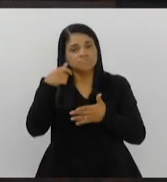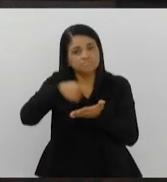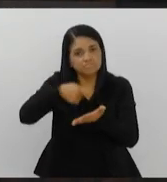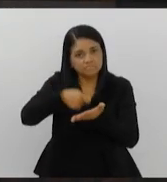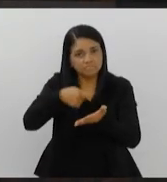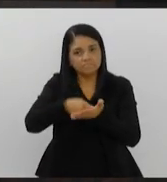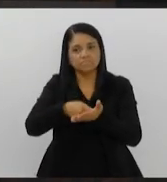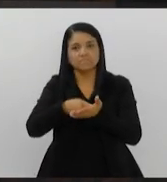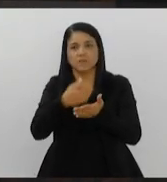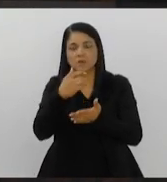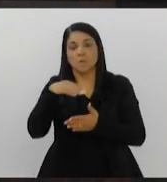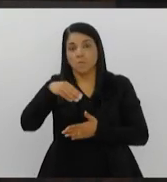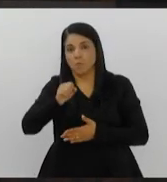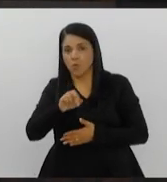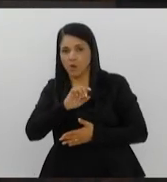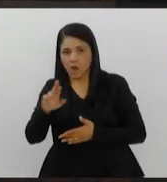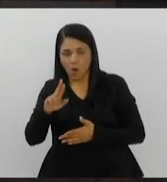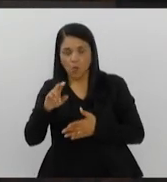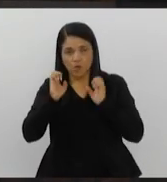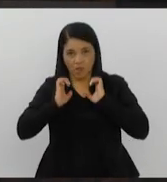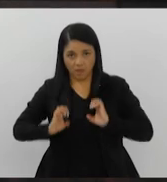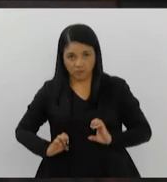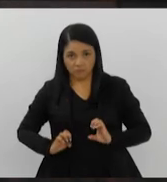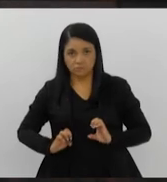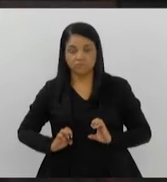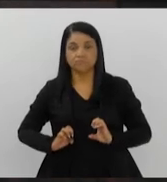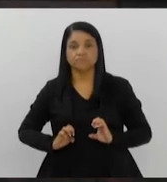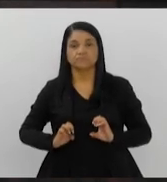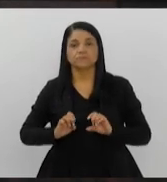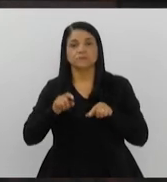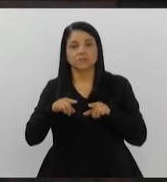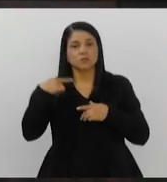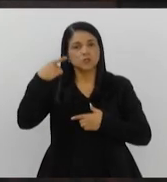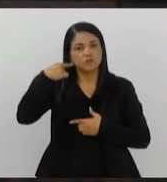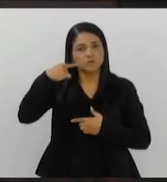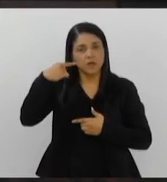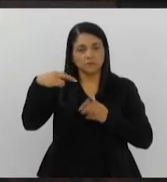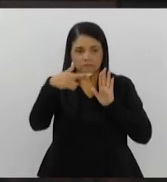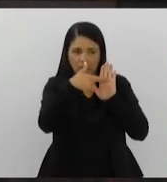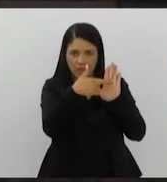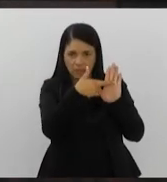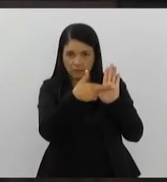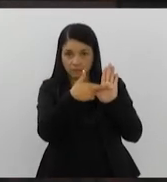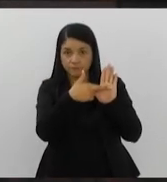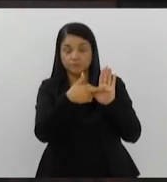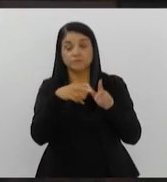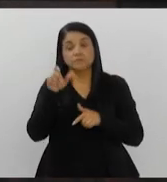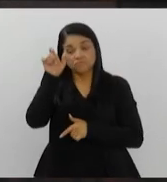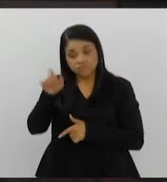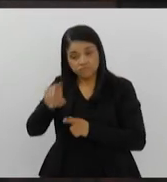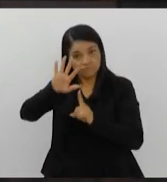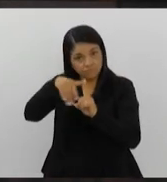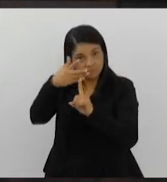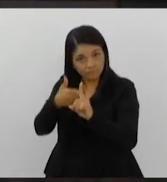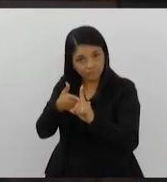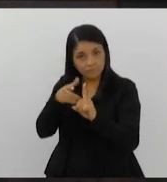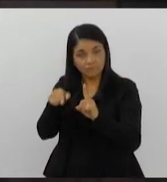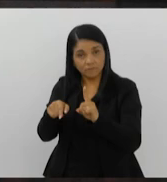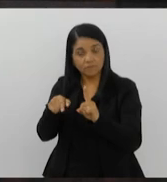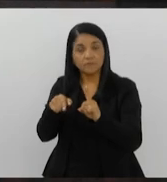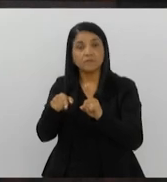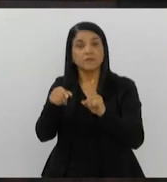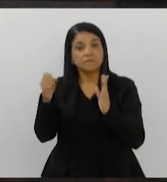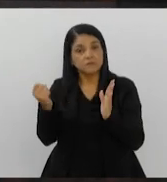morais e dos princípios éticos que rege a advocacia Dr Afonso Henrique dest tem se